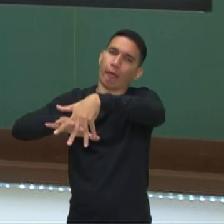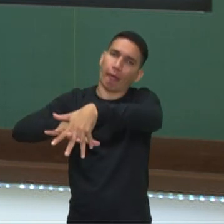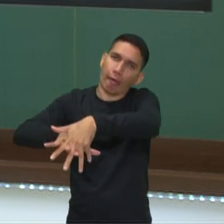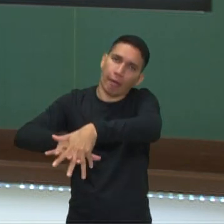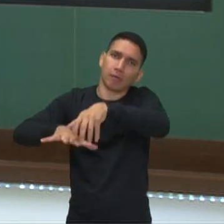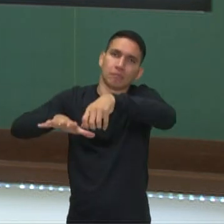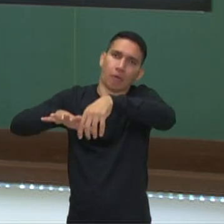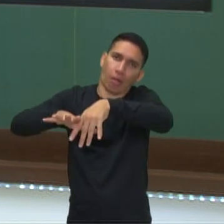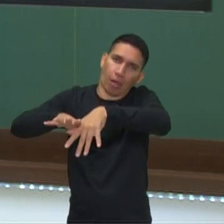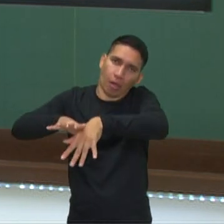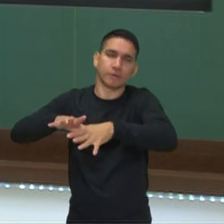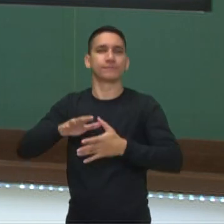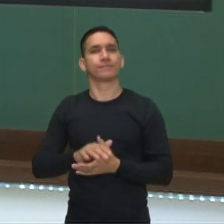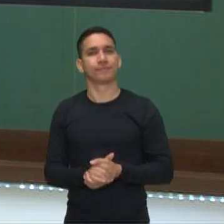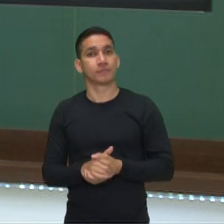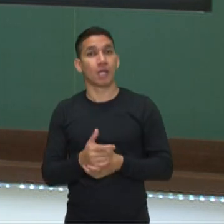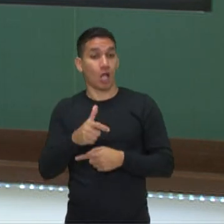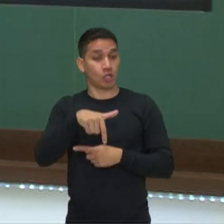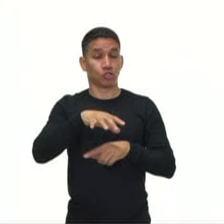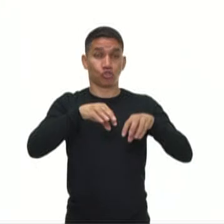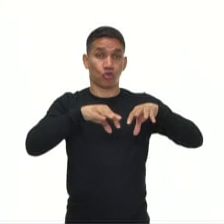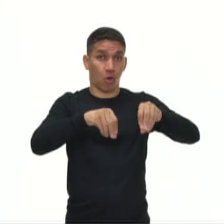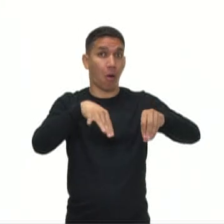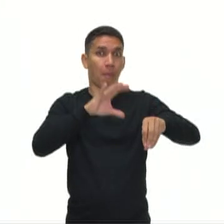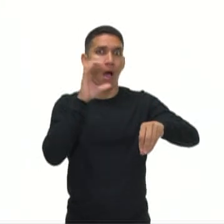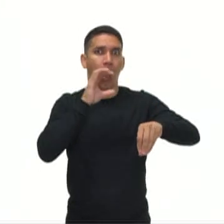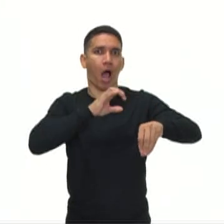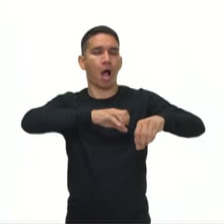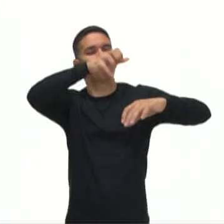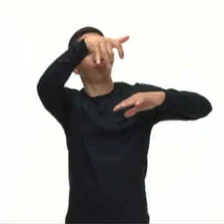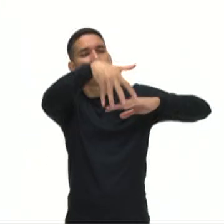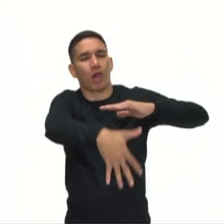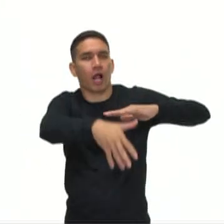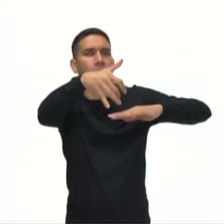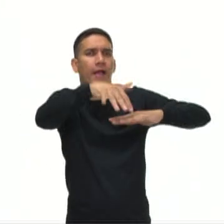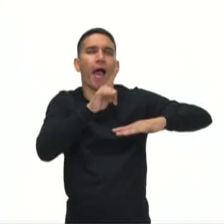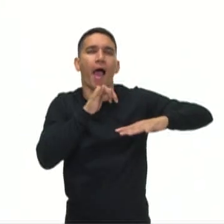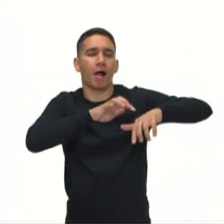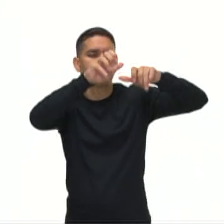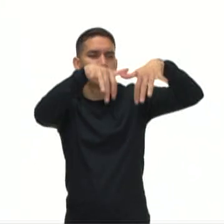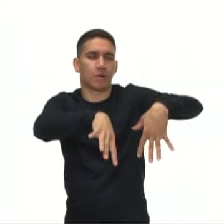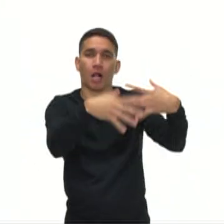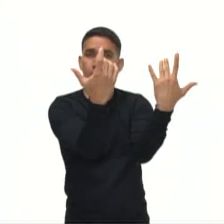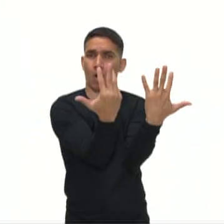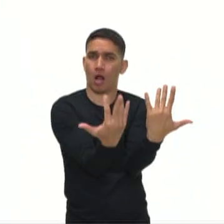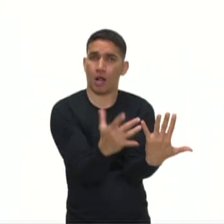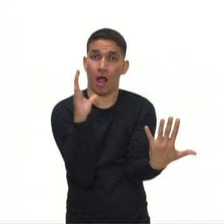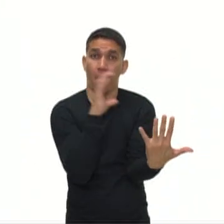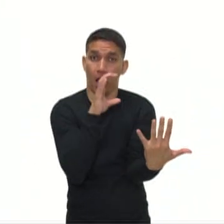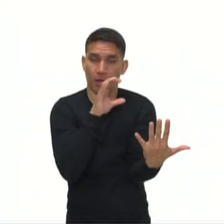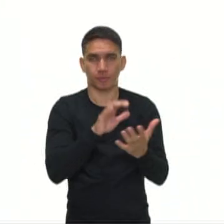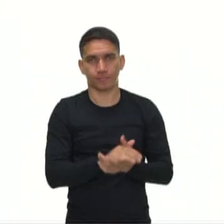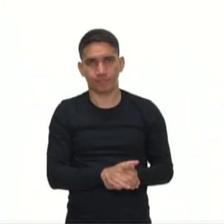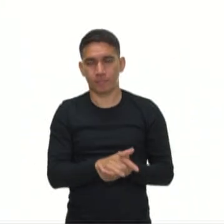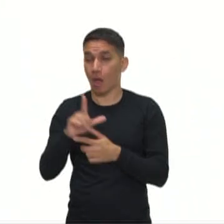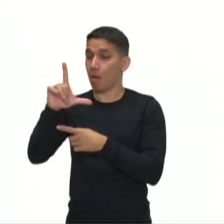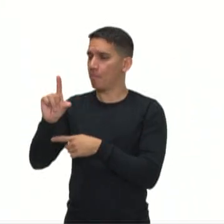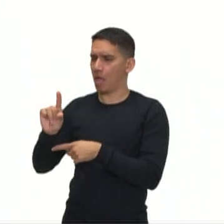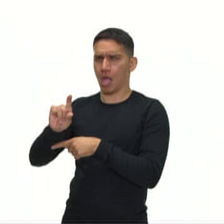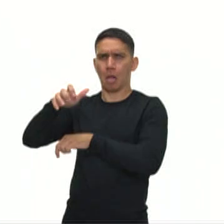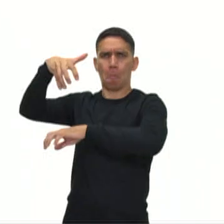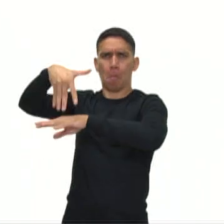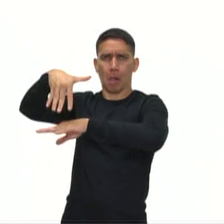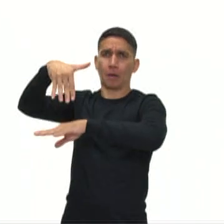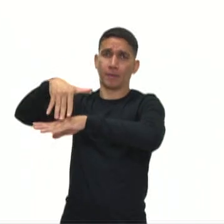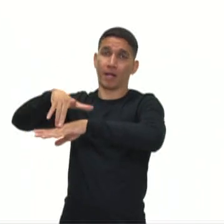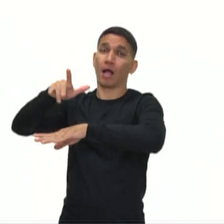solos mais permeáveis, a água se infiltra, é absorvida mais facilmente. Nos solos menos permeáveis,